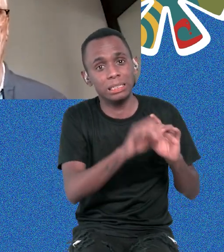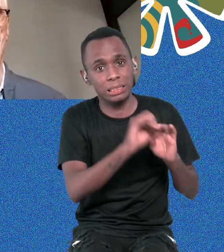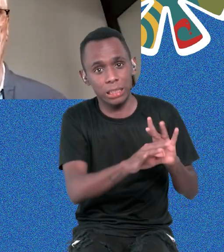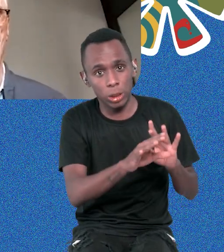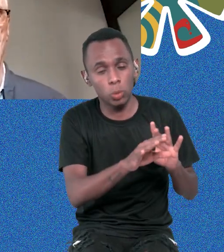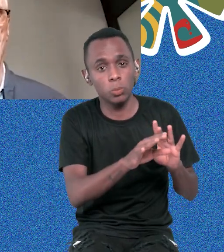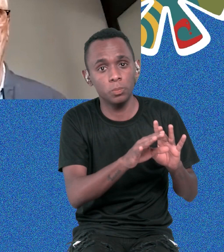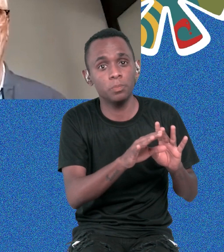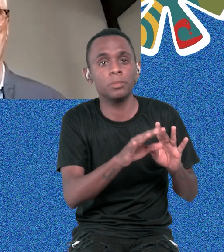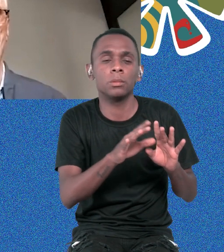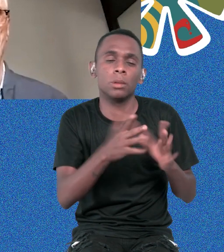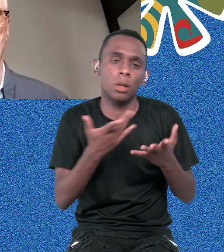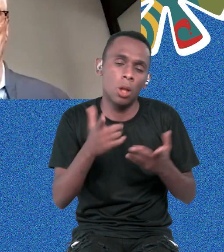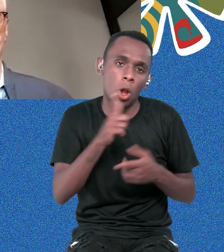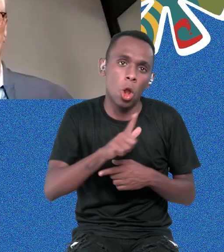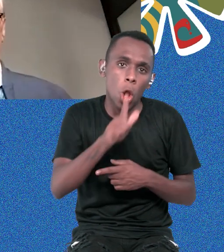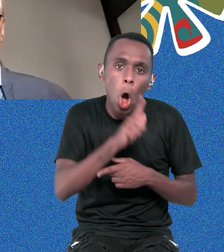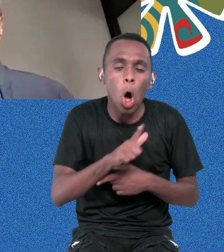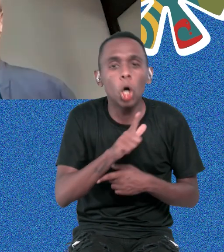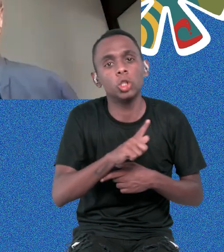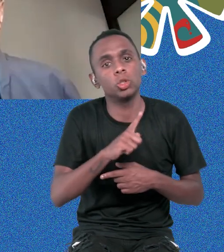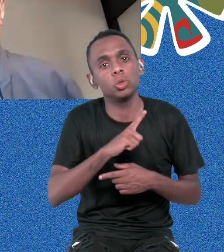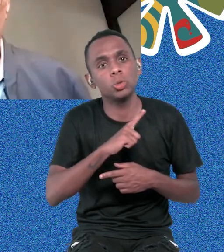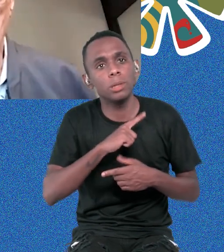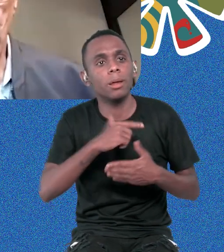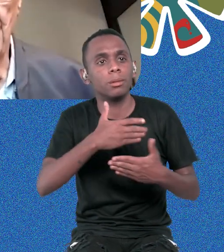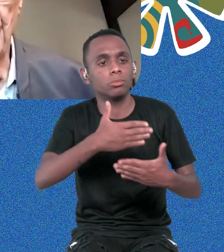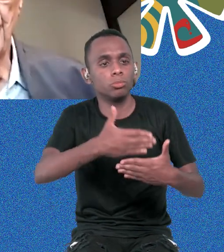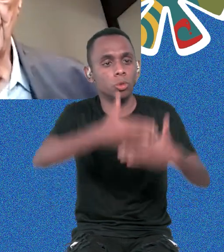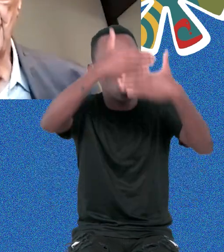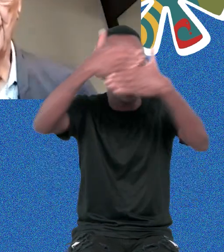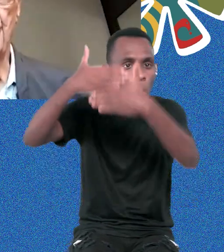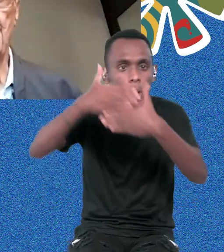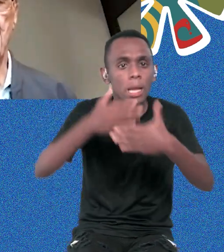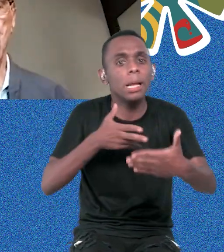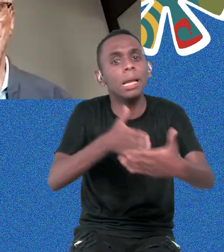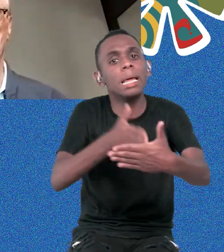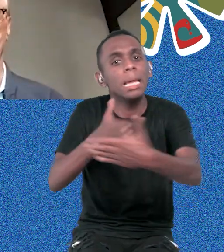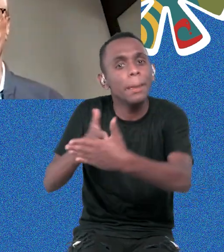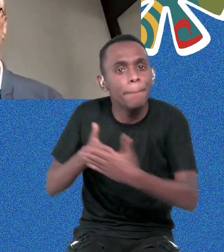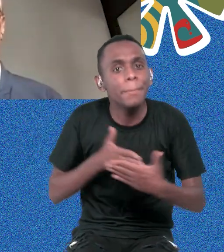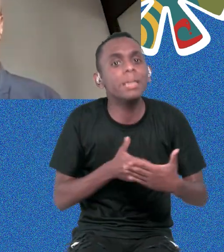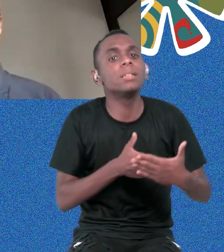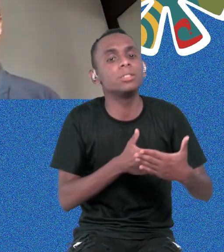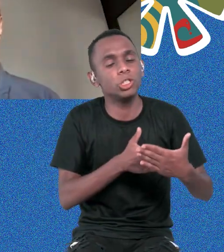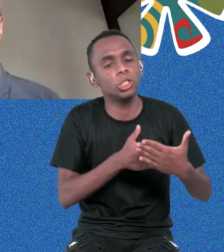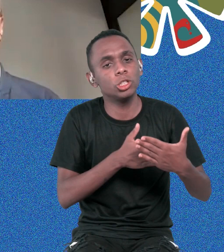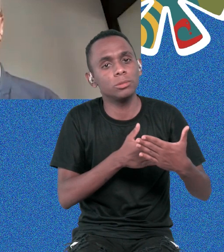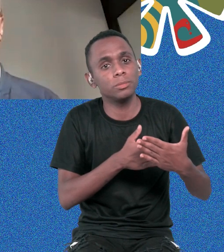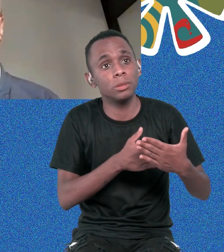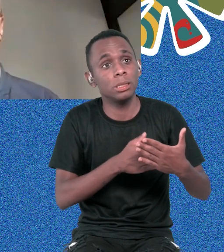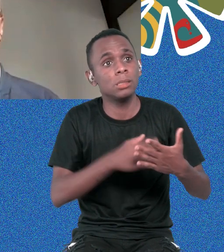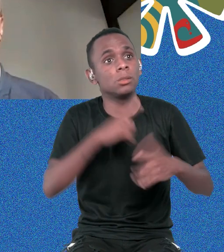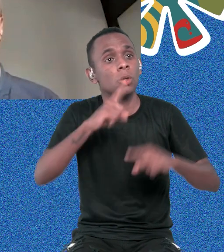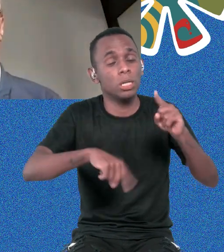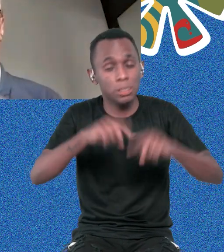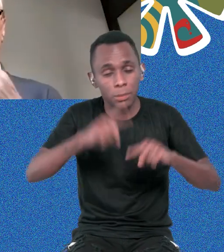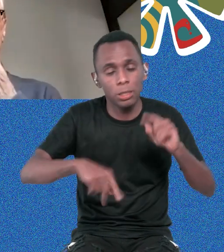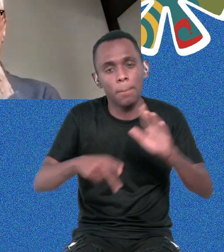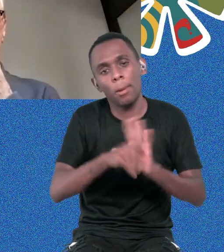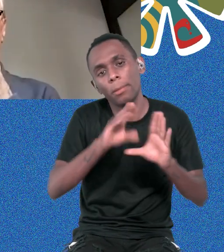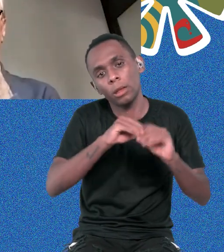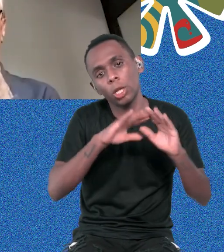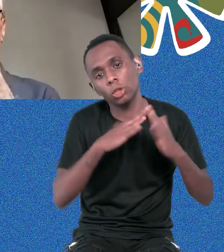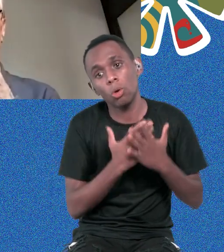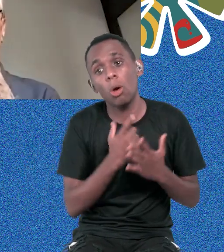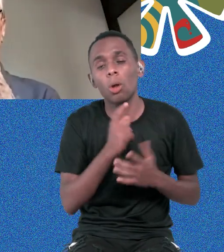escolar, né, e cercado, né, com muros, e esse aspecto material